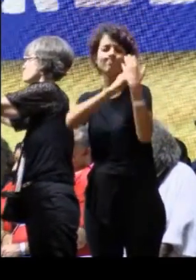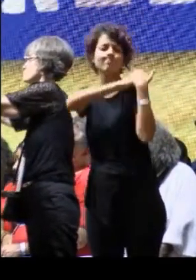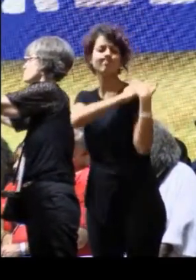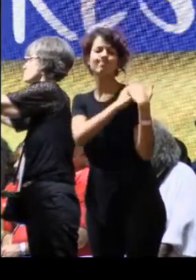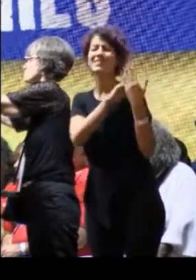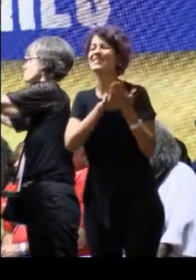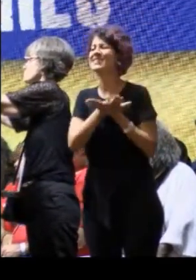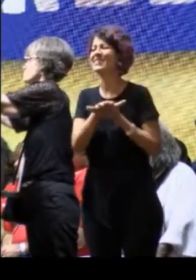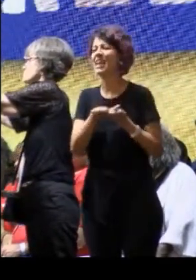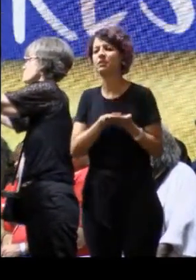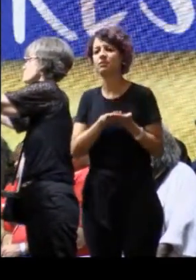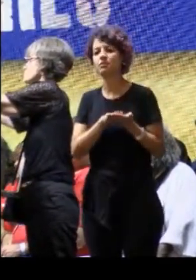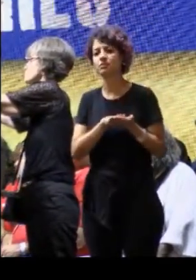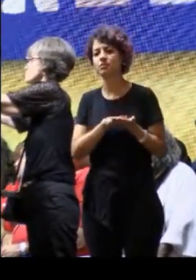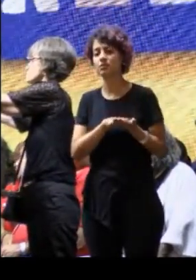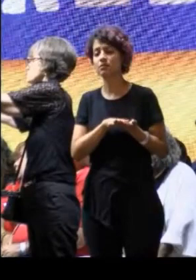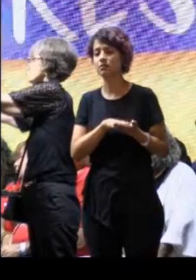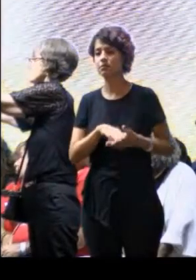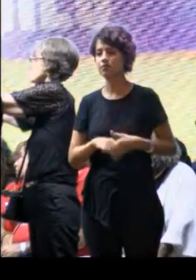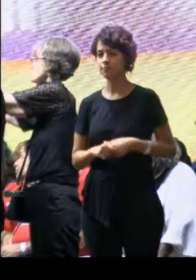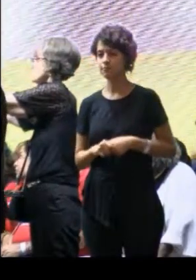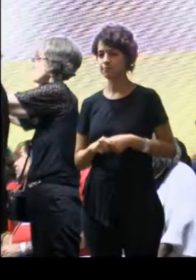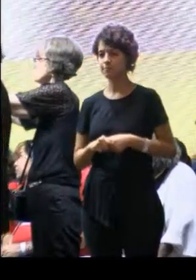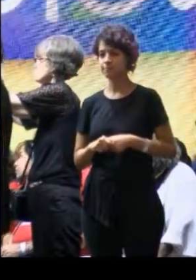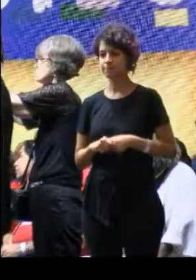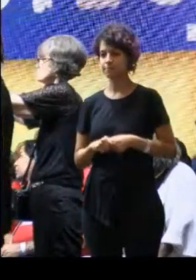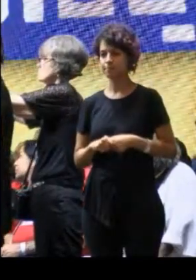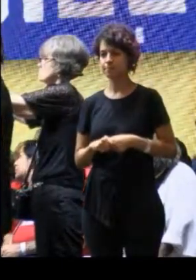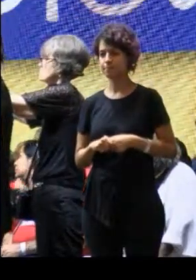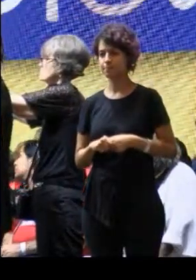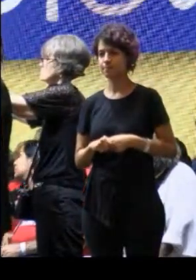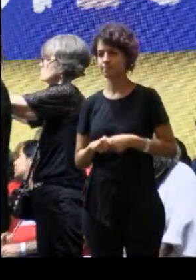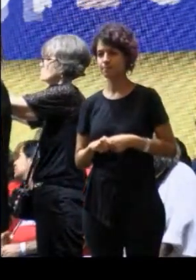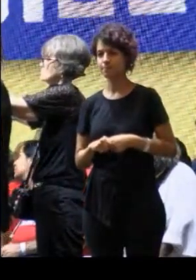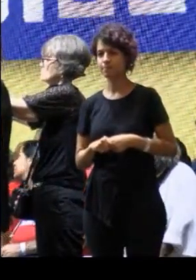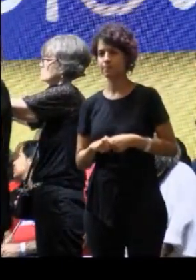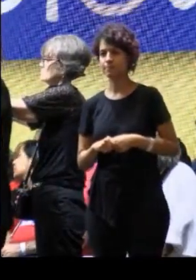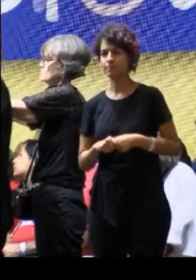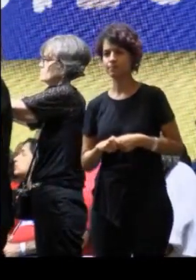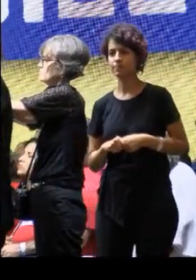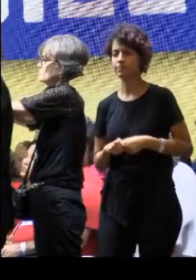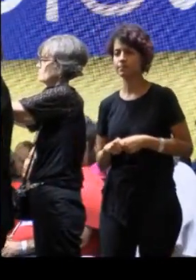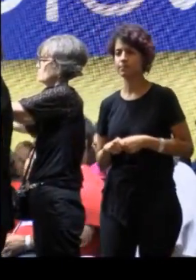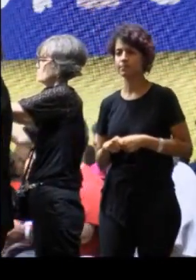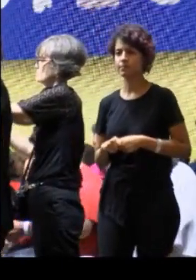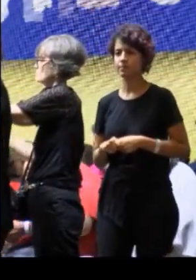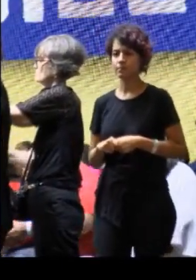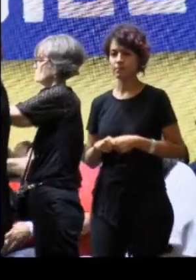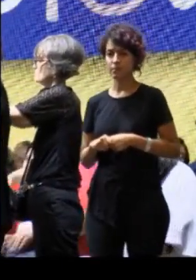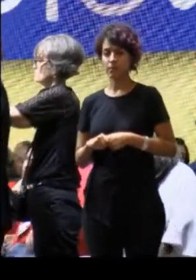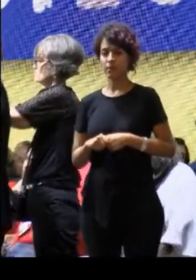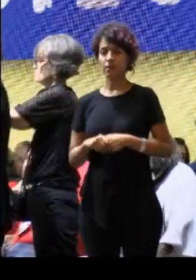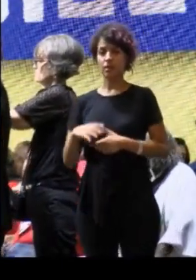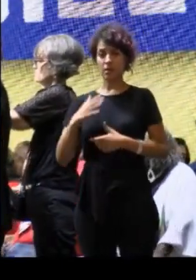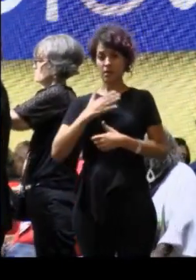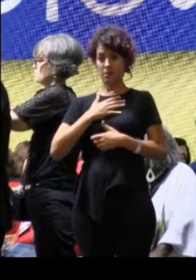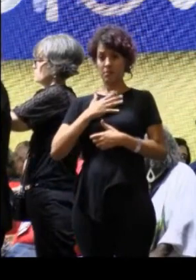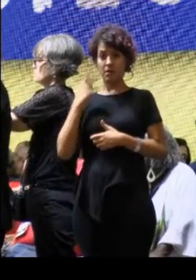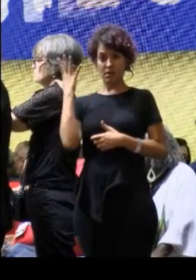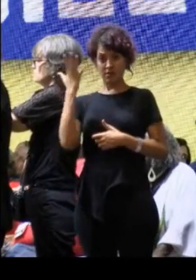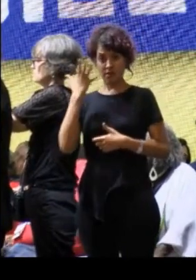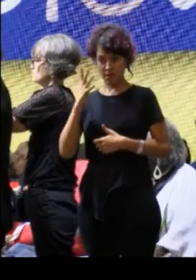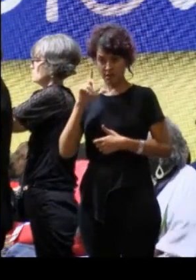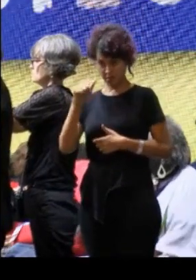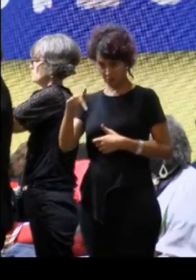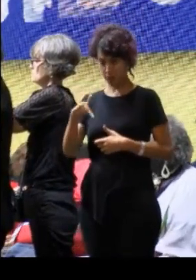que exclui a maioria do povo brasileiro. Mas logo depois da minha fala,